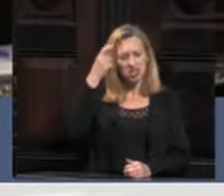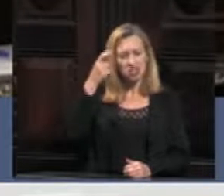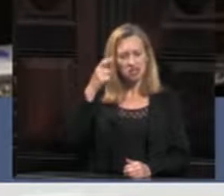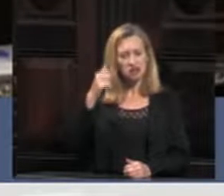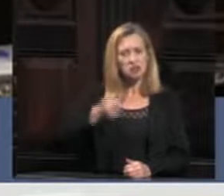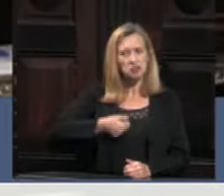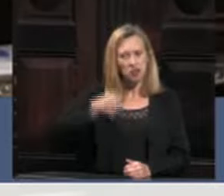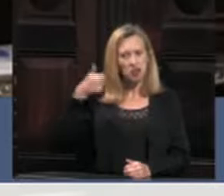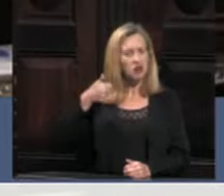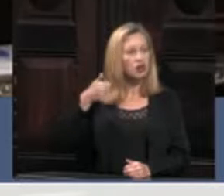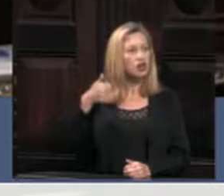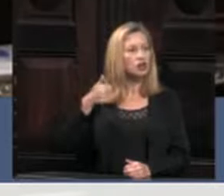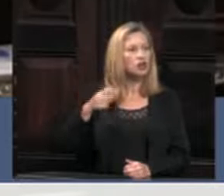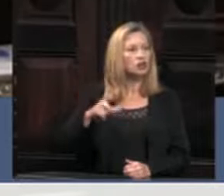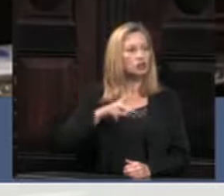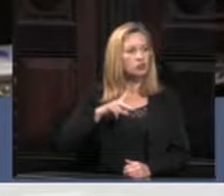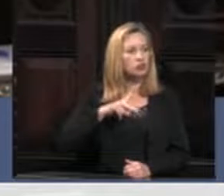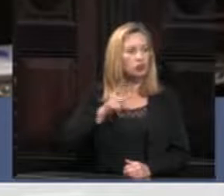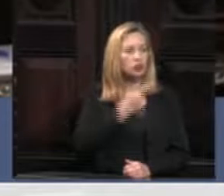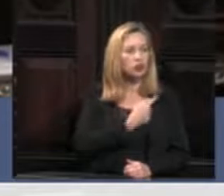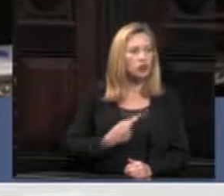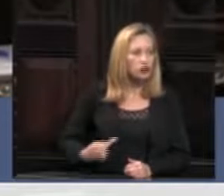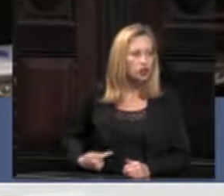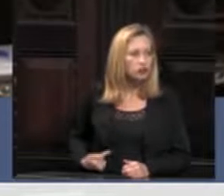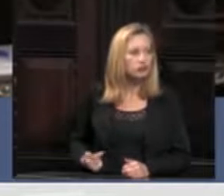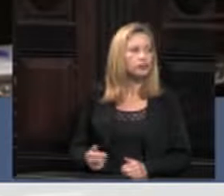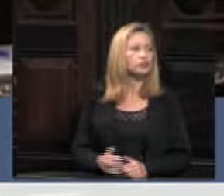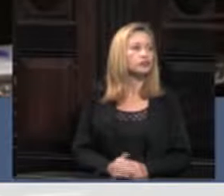e o próprio governo,